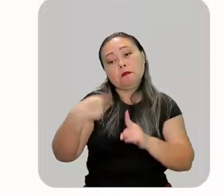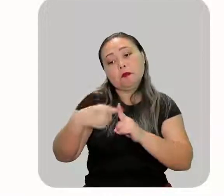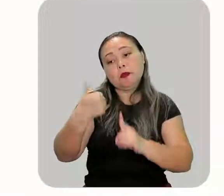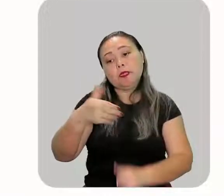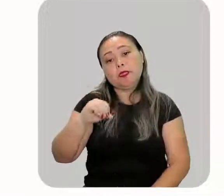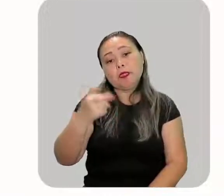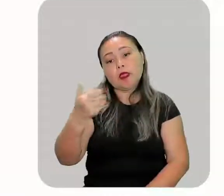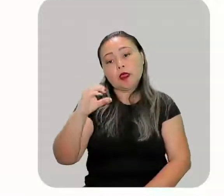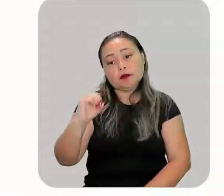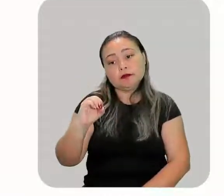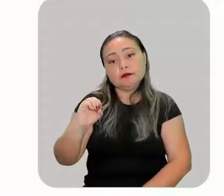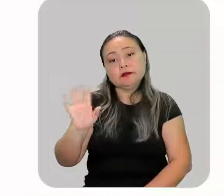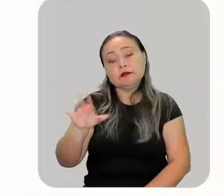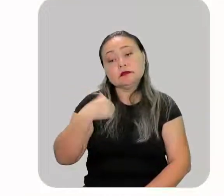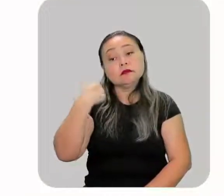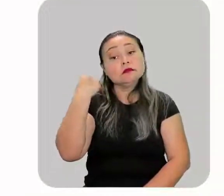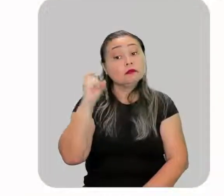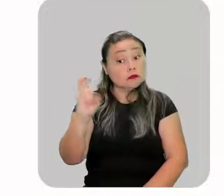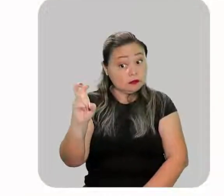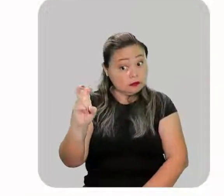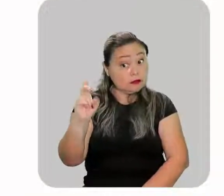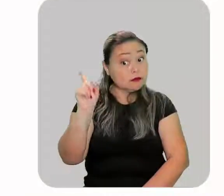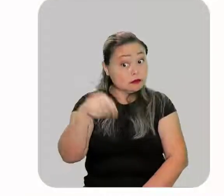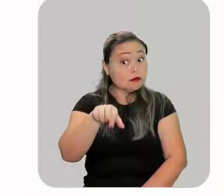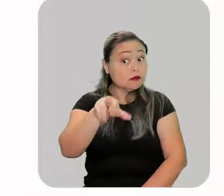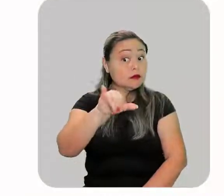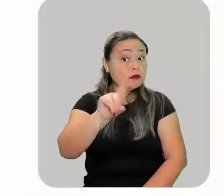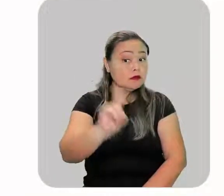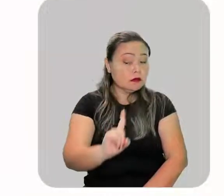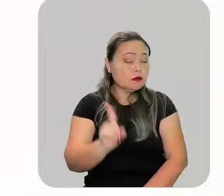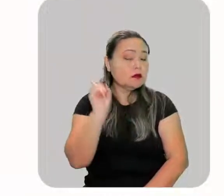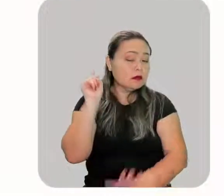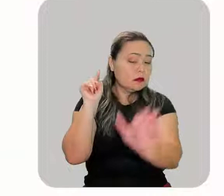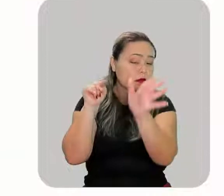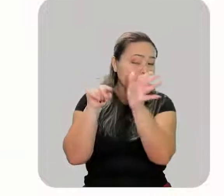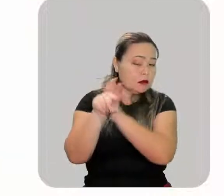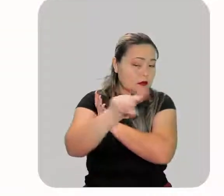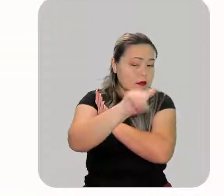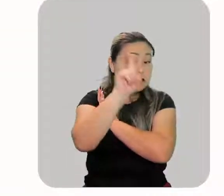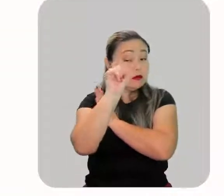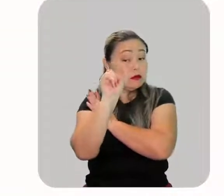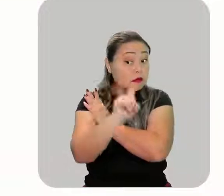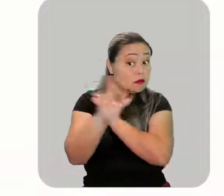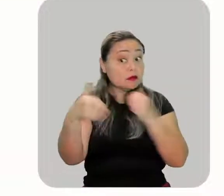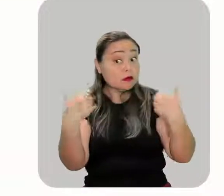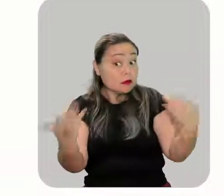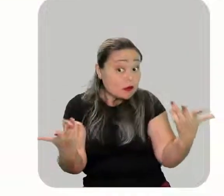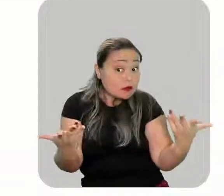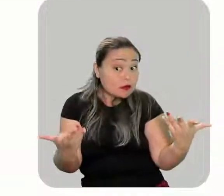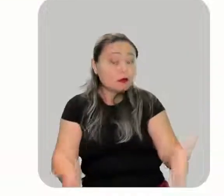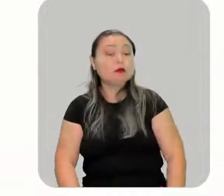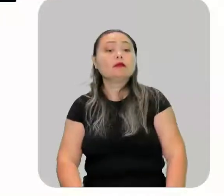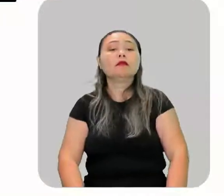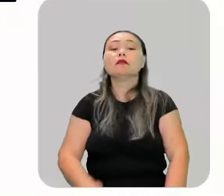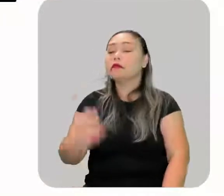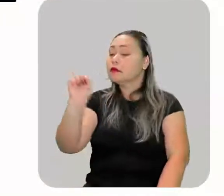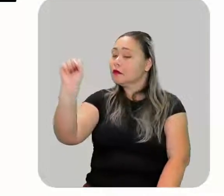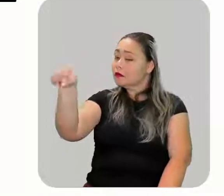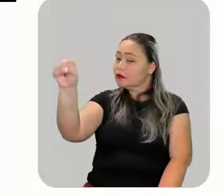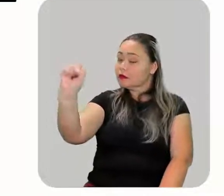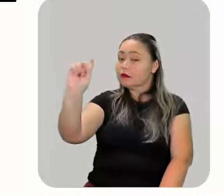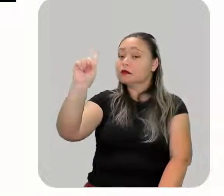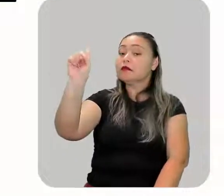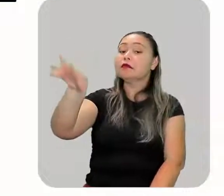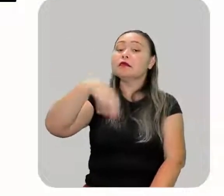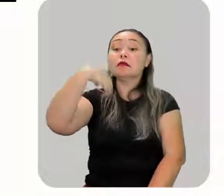igual a zero. Admite 5 como raiz? É uma pergunta, né? É uma pergunta. Vamos verificar? Vamos. Sim, pois,